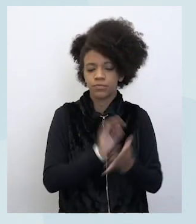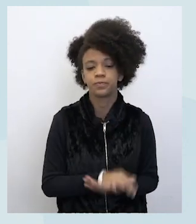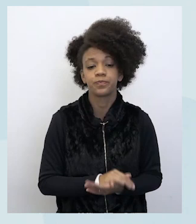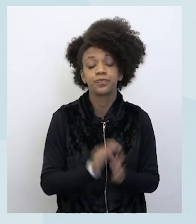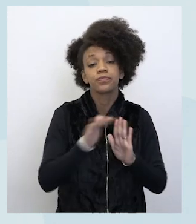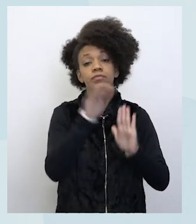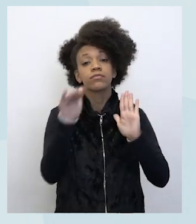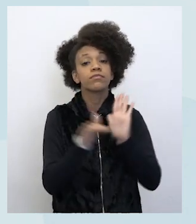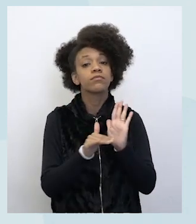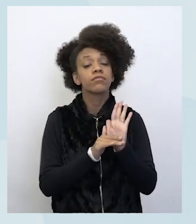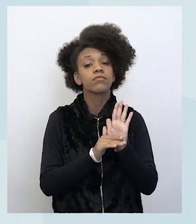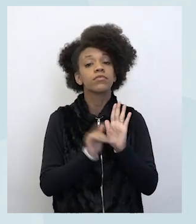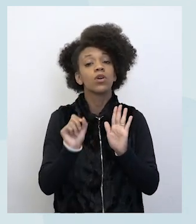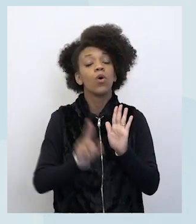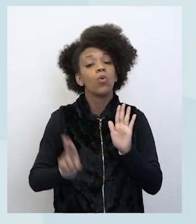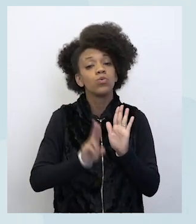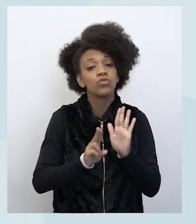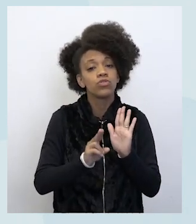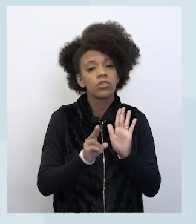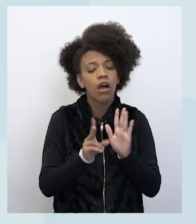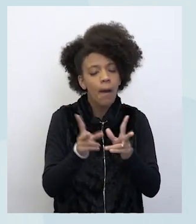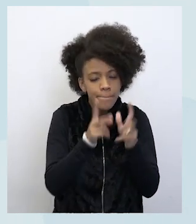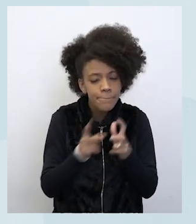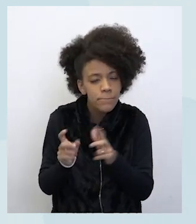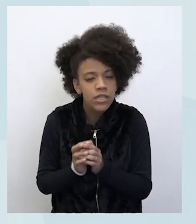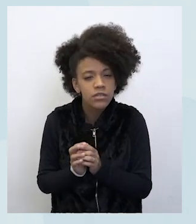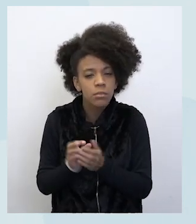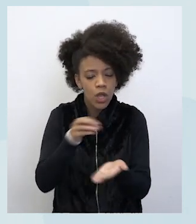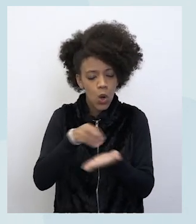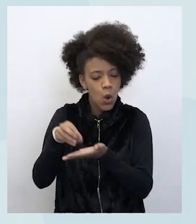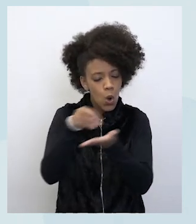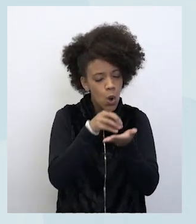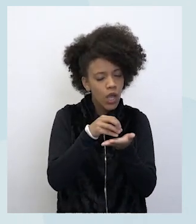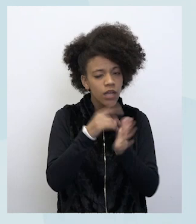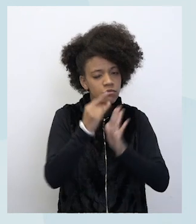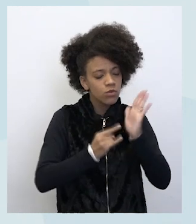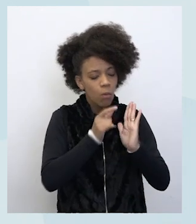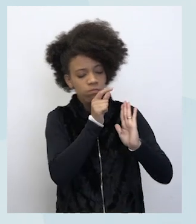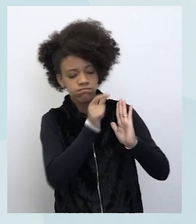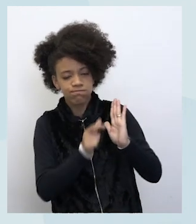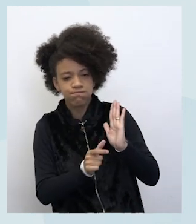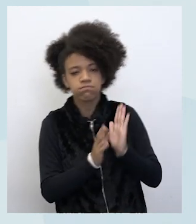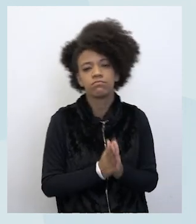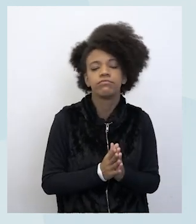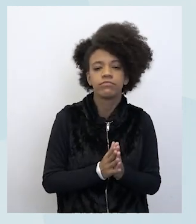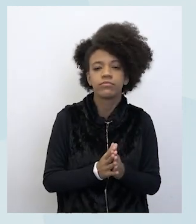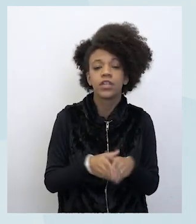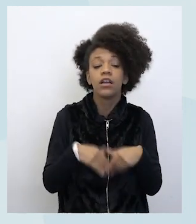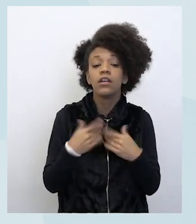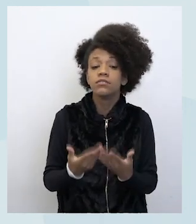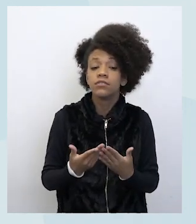vai colocar para ajudar a gente a se identificar ou a gente se localizar na nossa rubrica? A gente vai colocar, então,